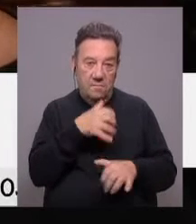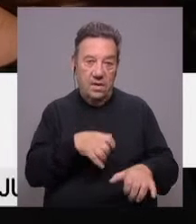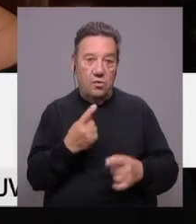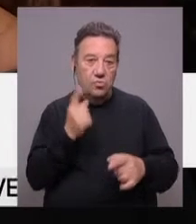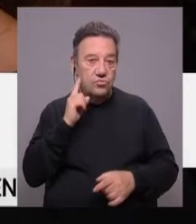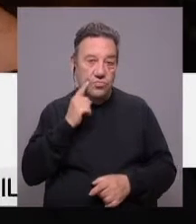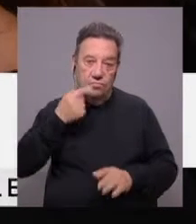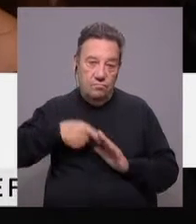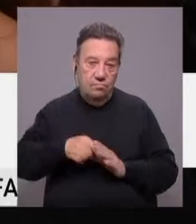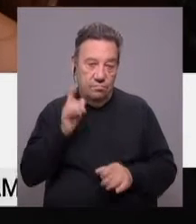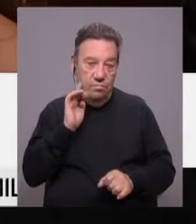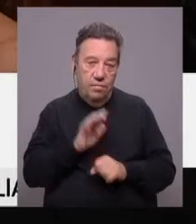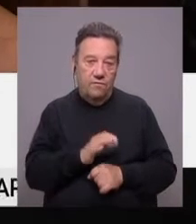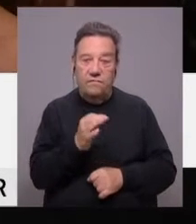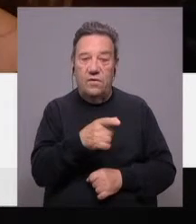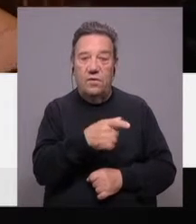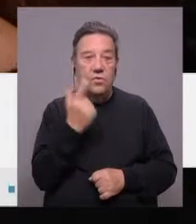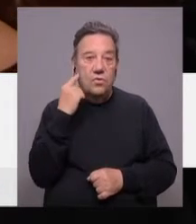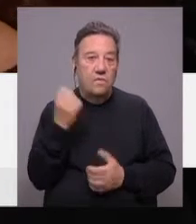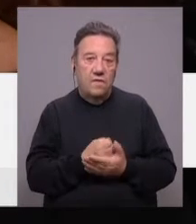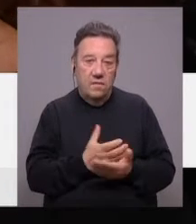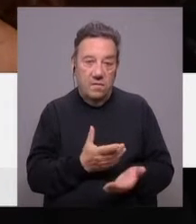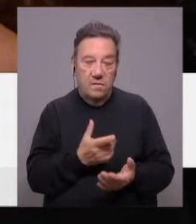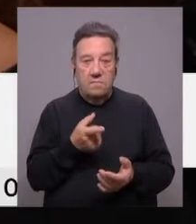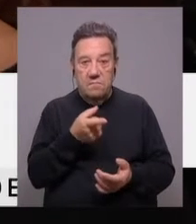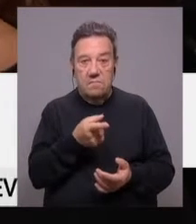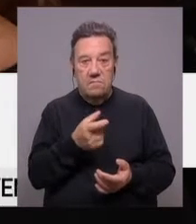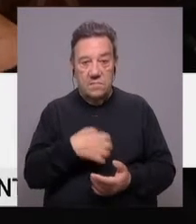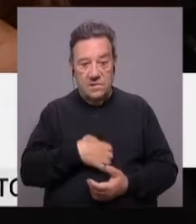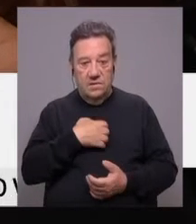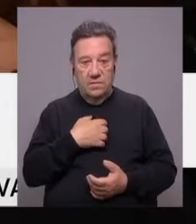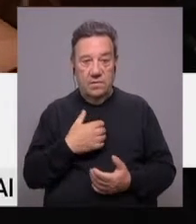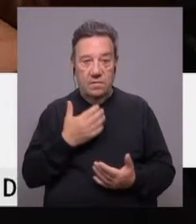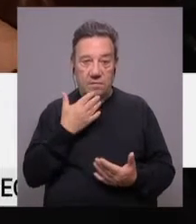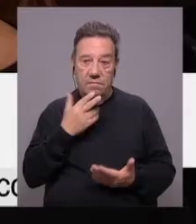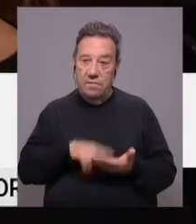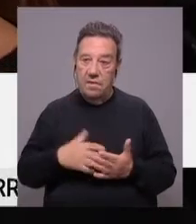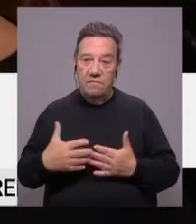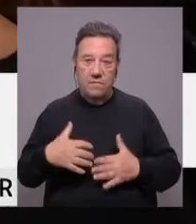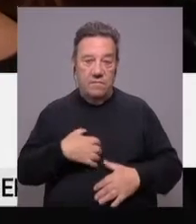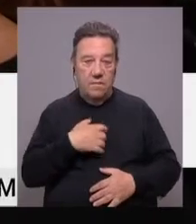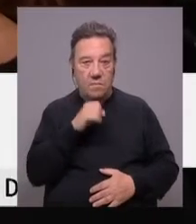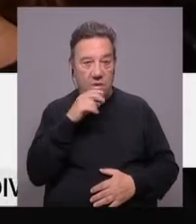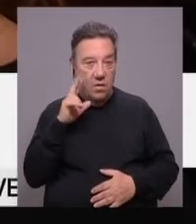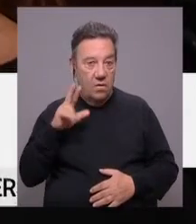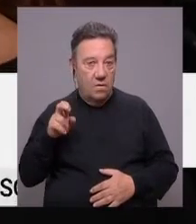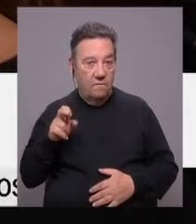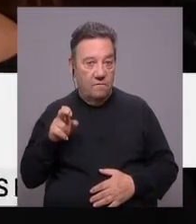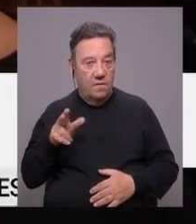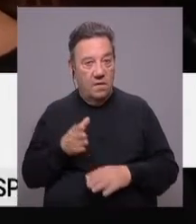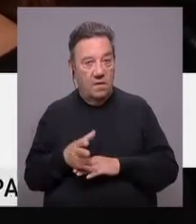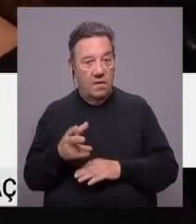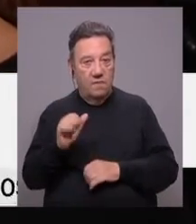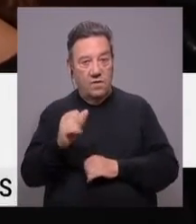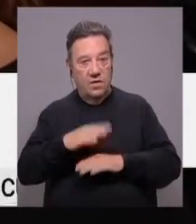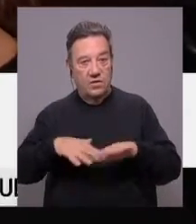surdos profundos que não ouvem nada e que sentiam as vibrações que estavam. E conseguem ouvir através dos vossos